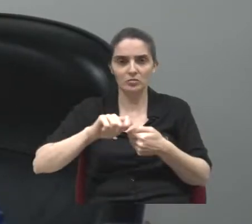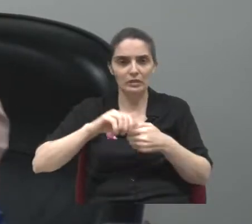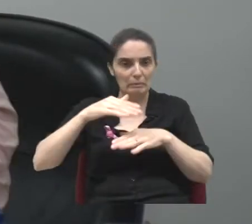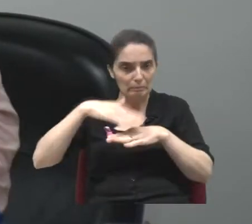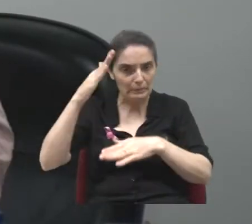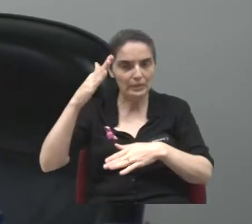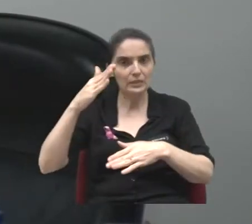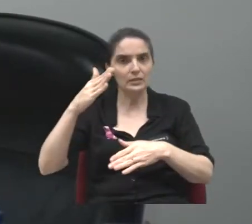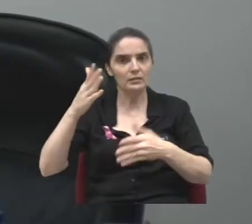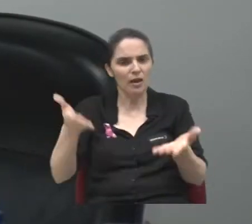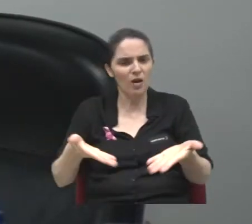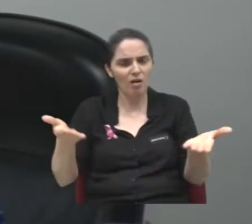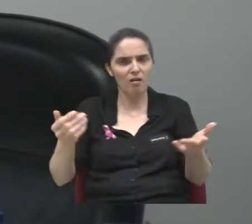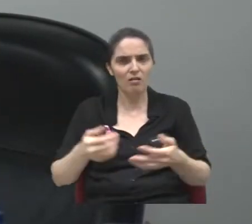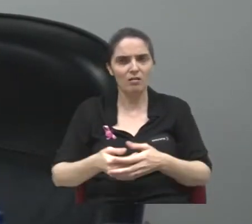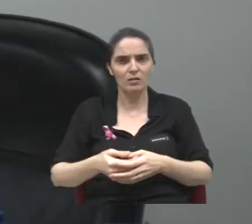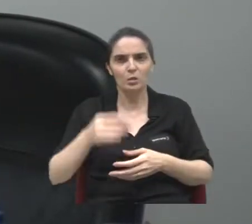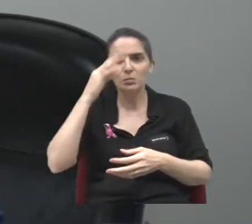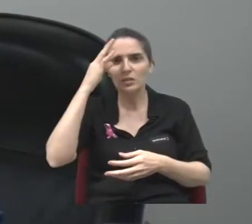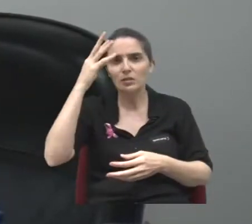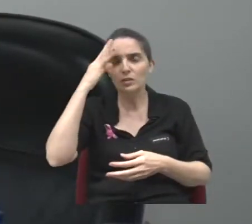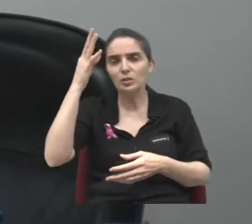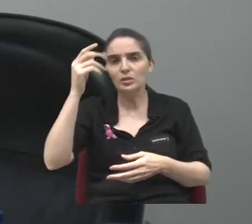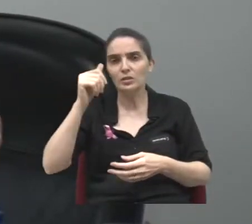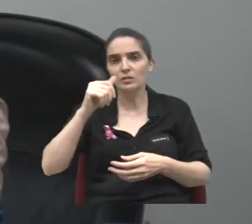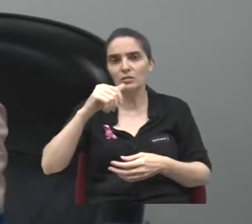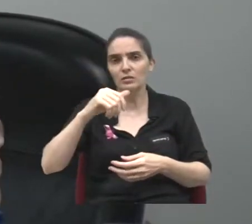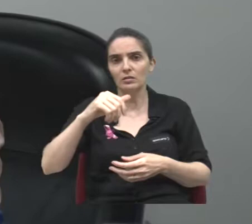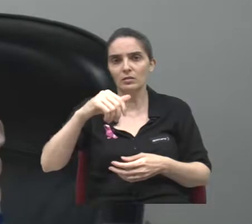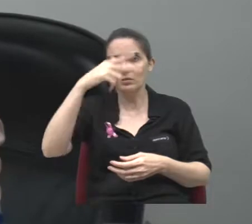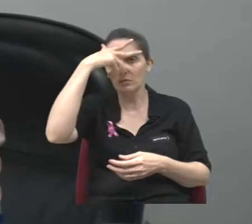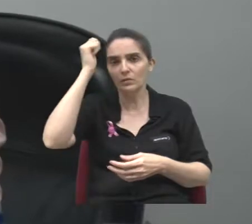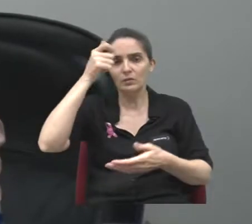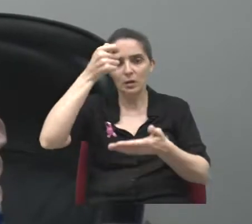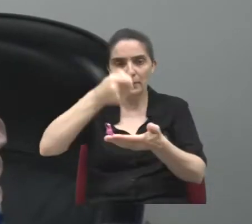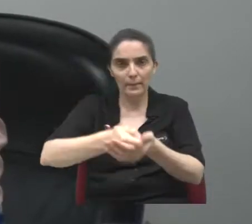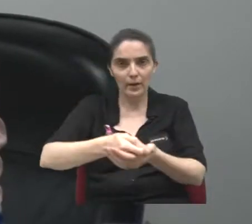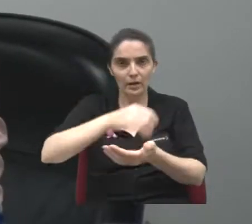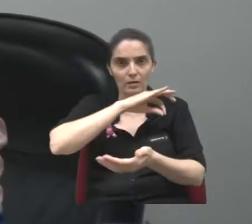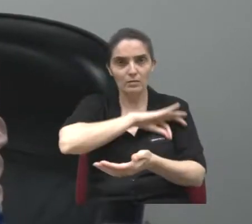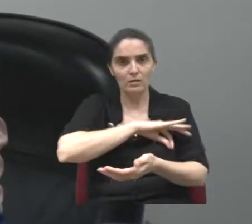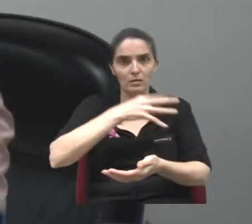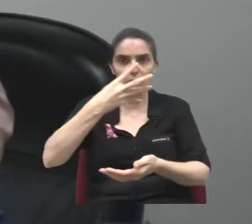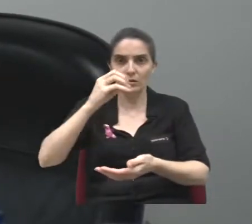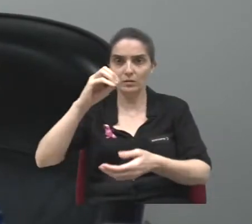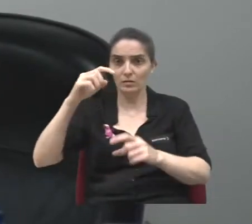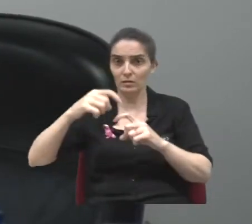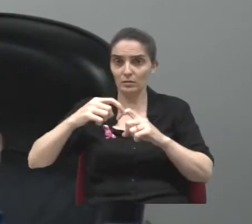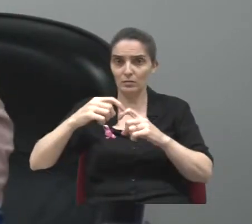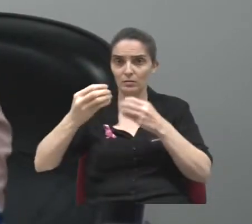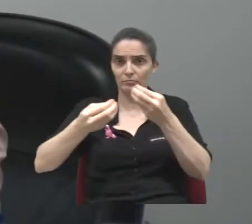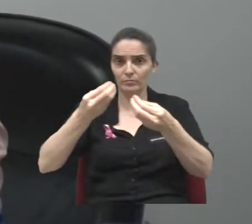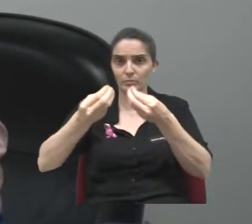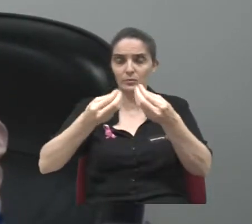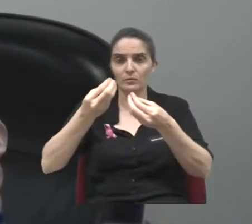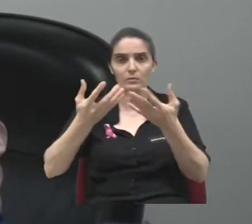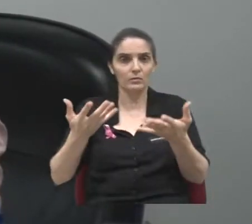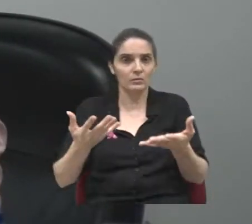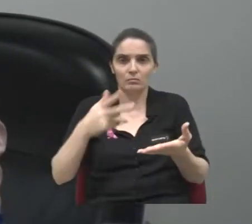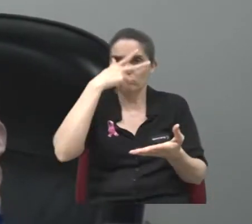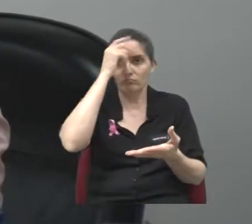Imagina o município ter que arcar com o salário de mais de 40 médicos. O município não vai ter